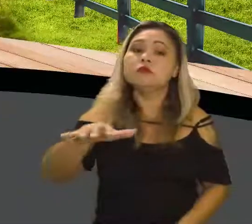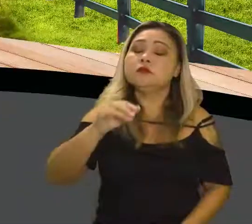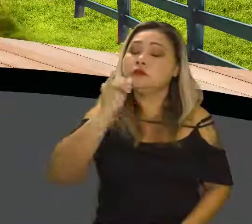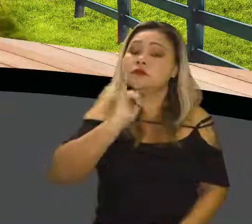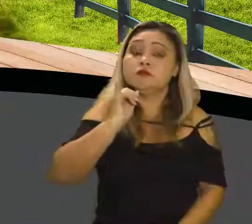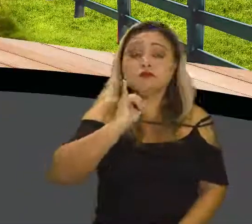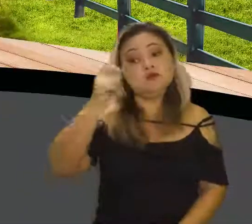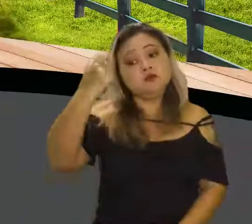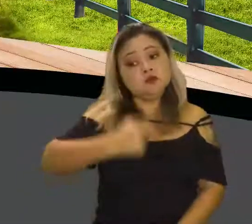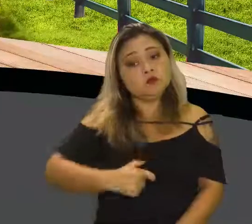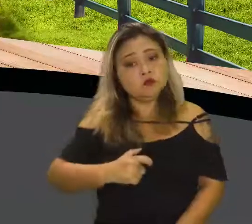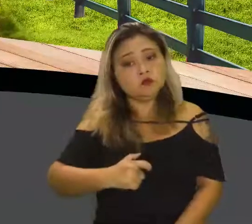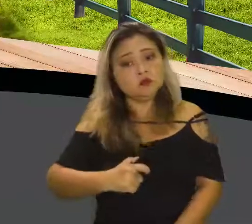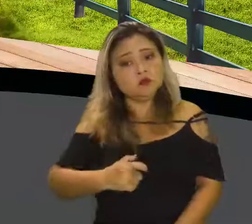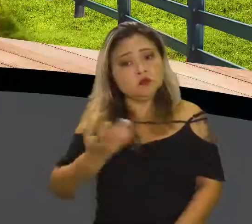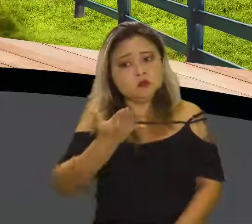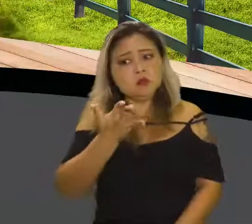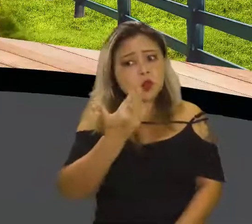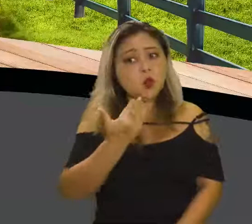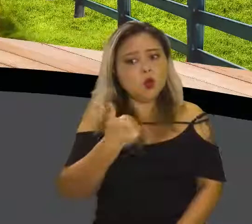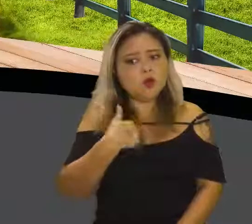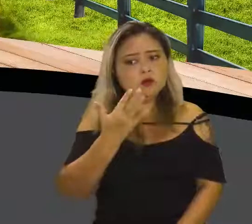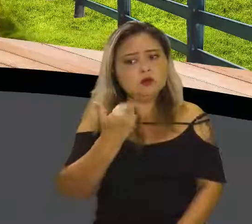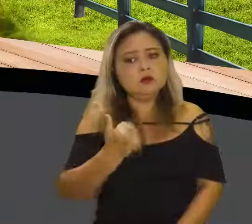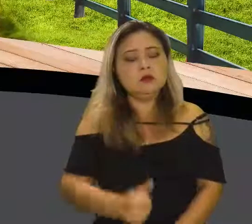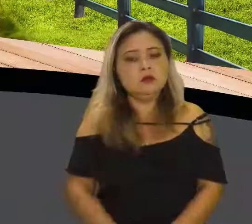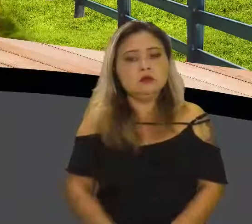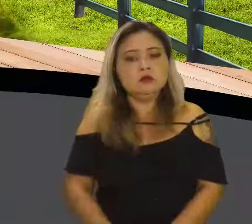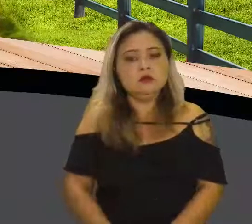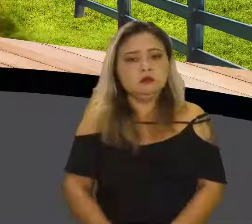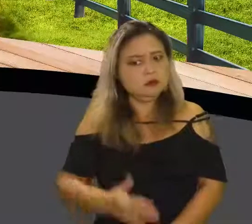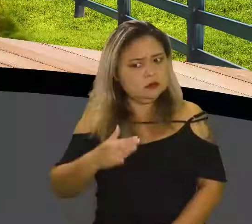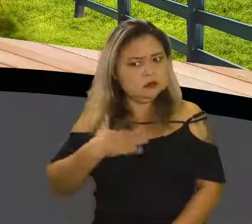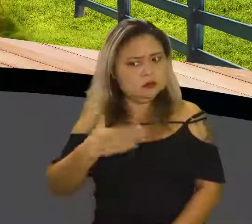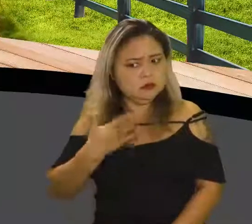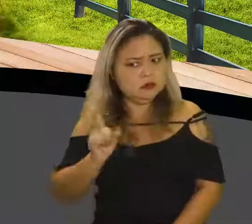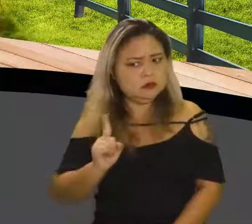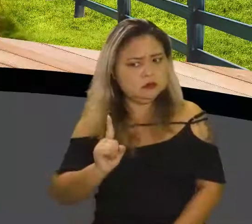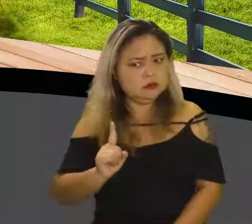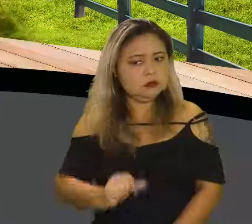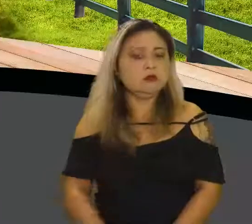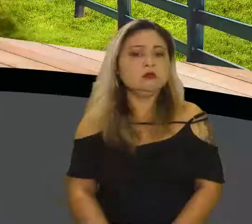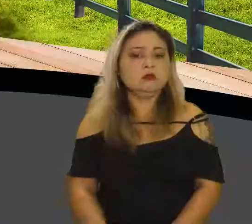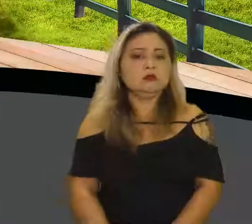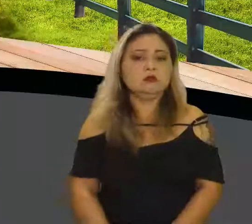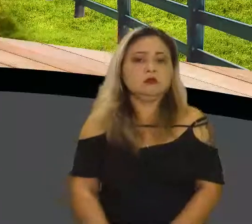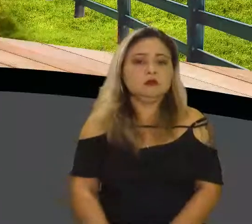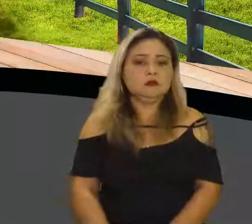exemplo, quando eu quero comer, eu como. Não se assuste, não.